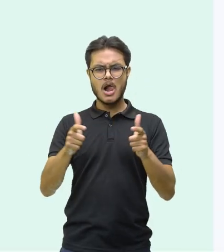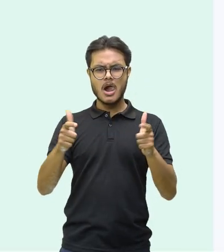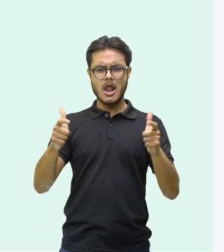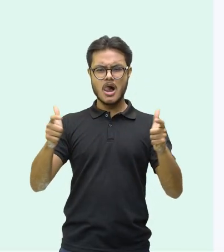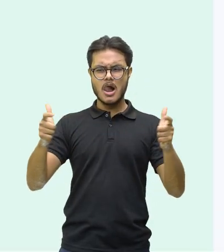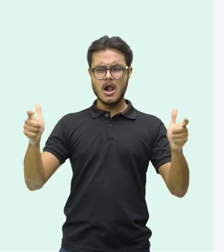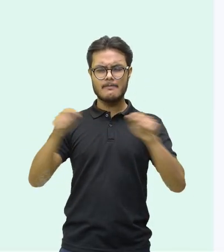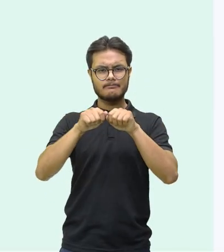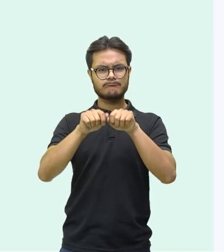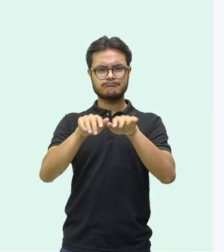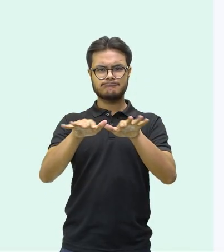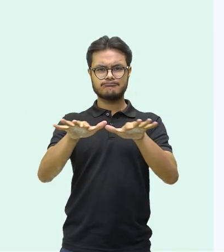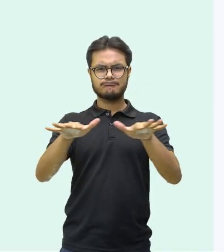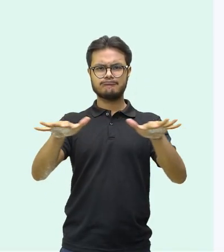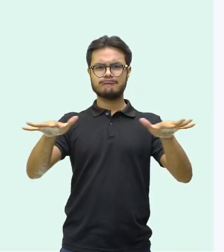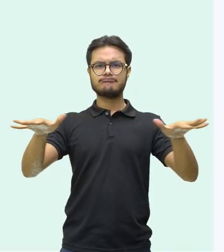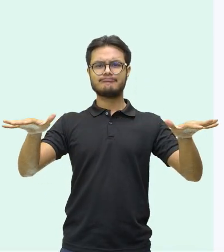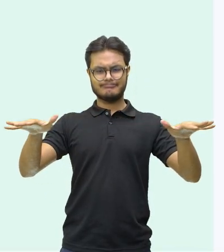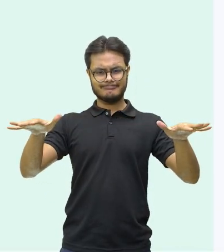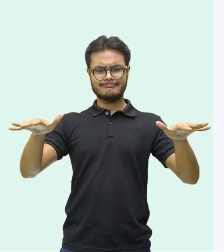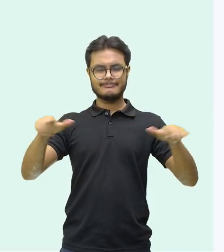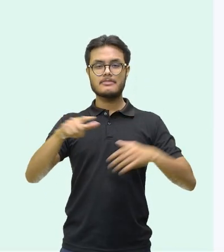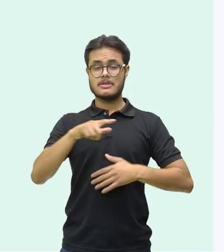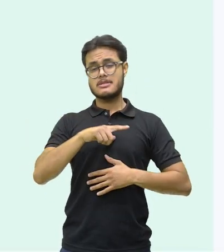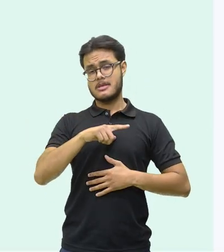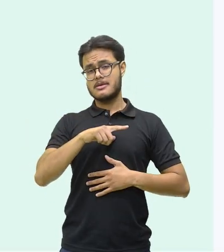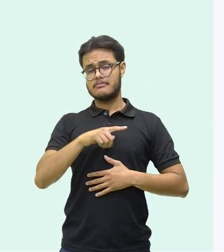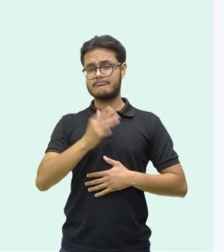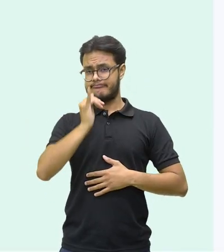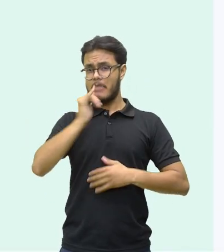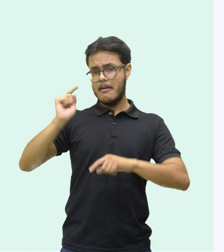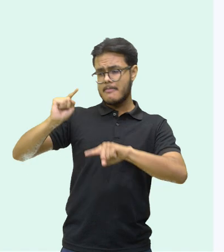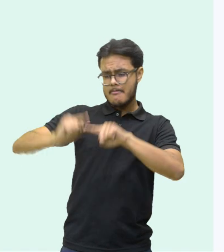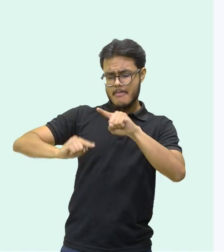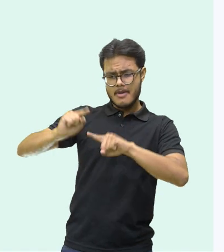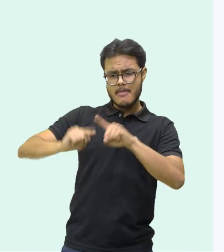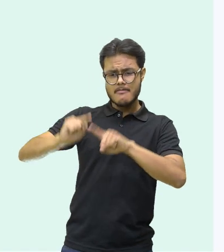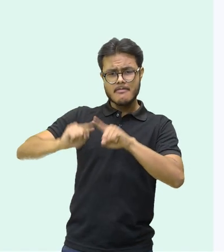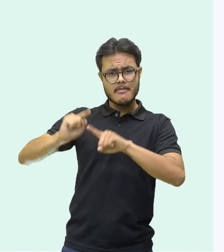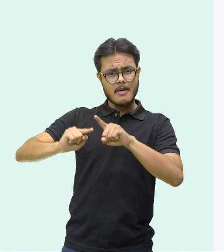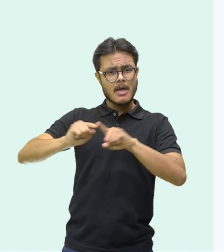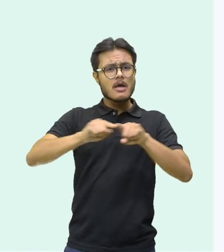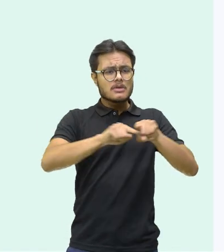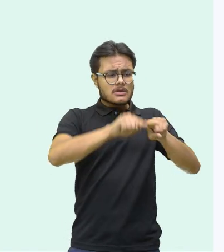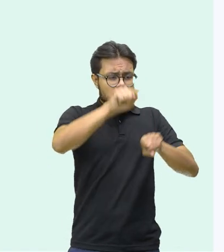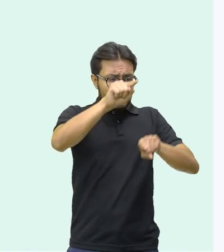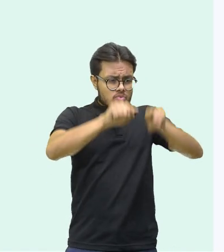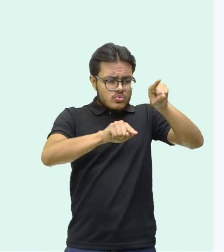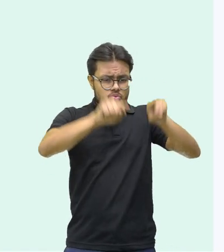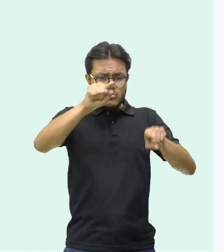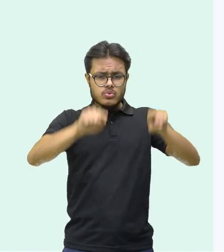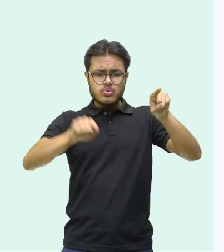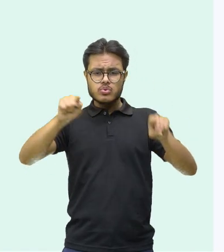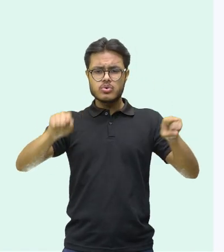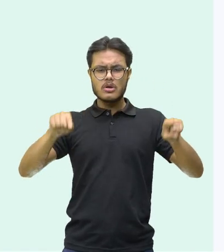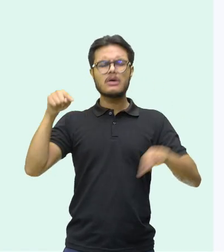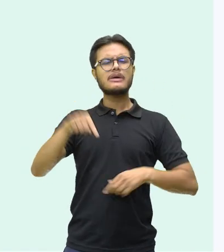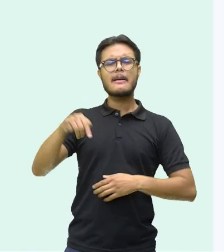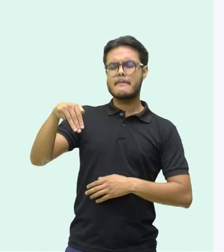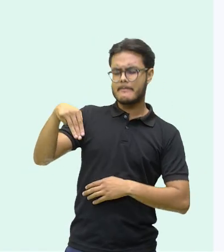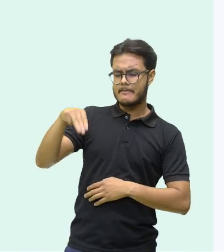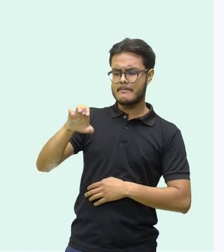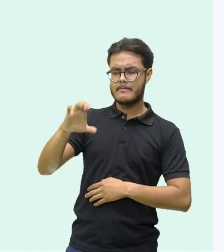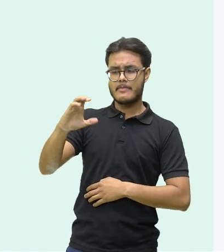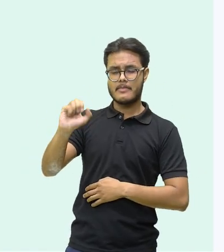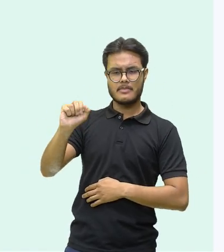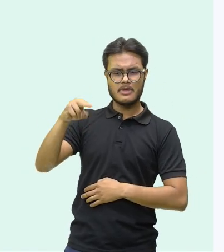pressão e descompressão do meio, nesse caso material, né? Lembra que o som é uma onda mecânica, lembra isso. O que é uma onda mecânica? É uma